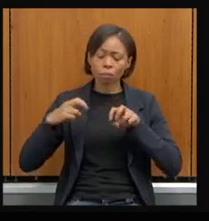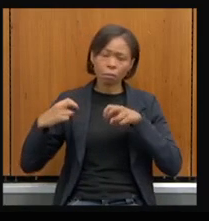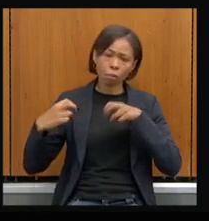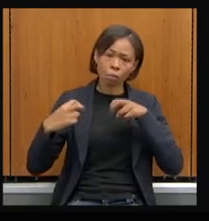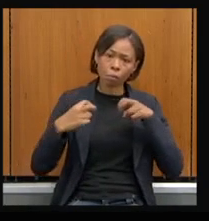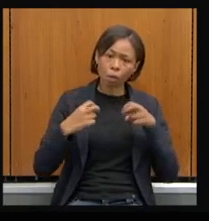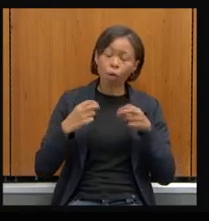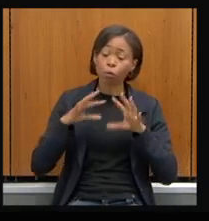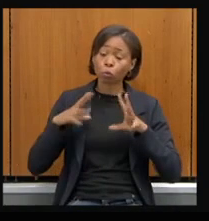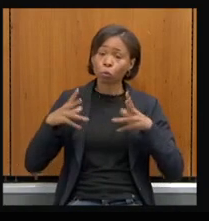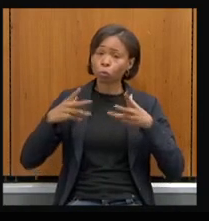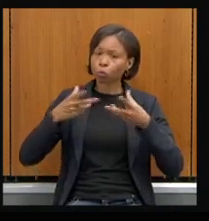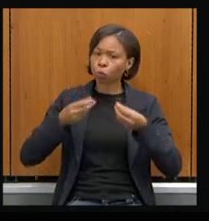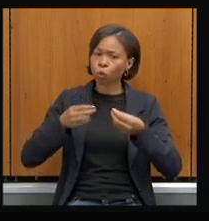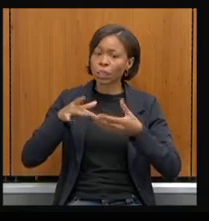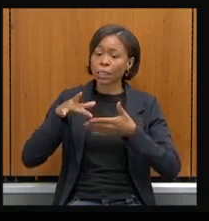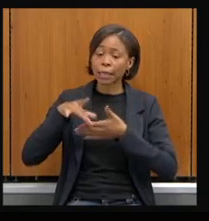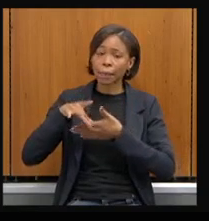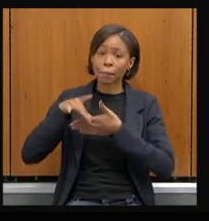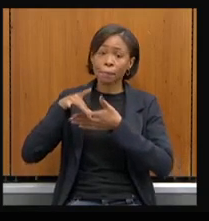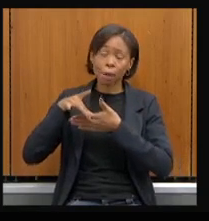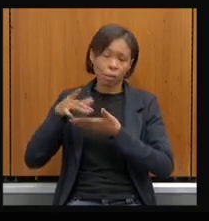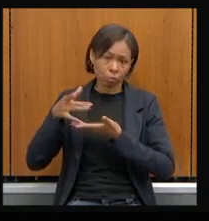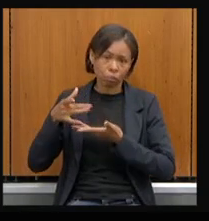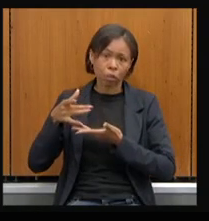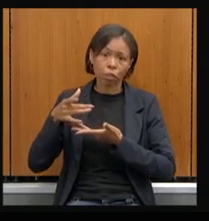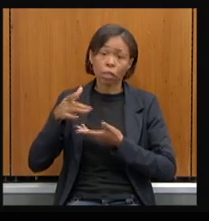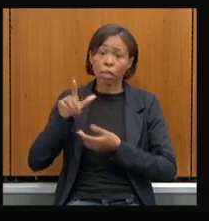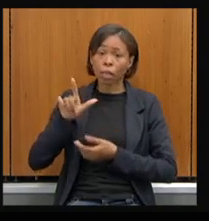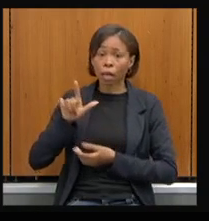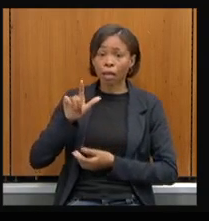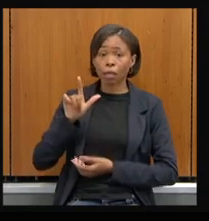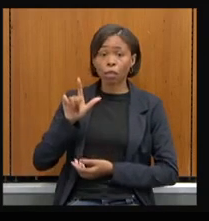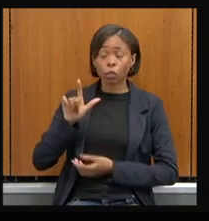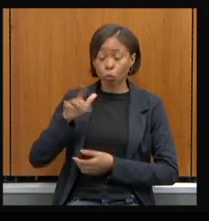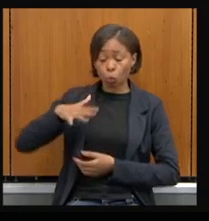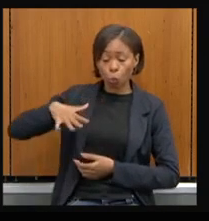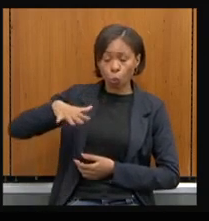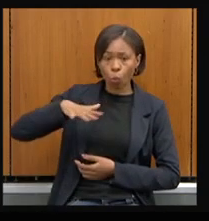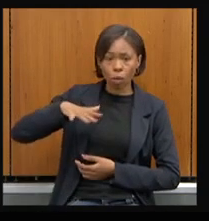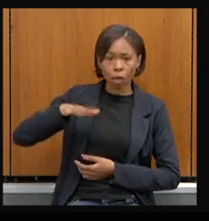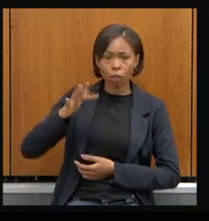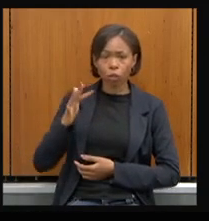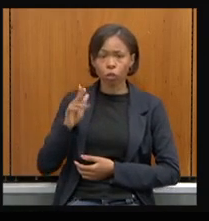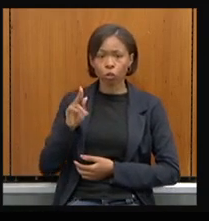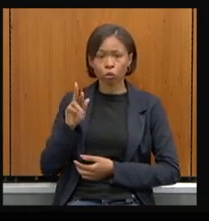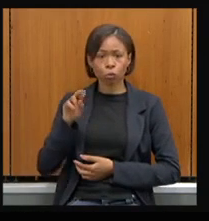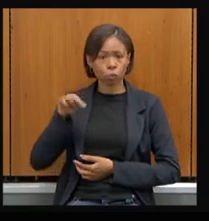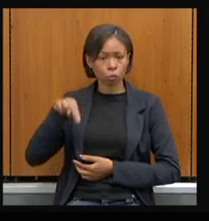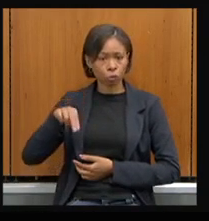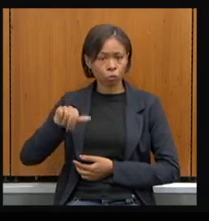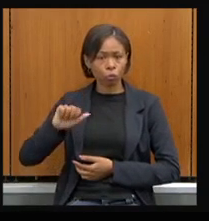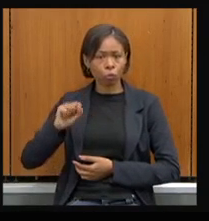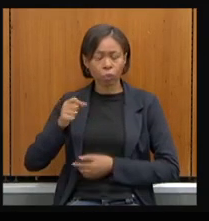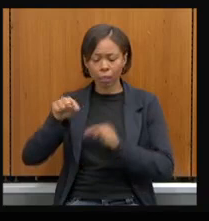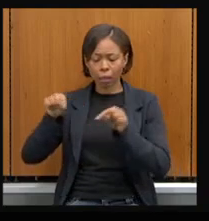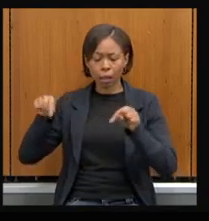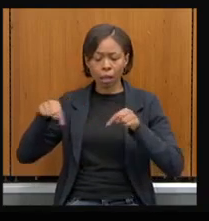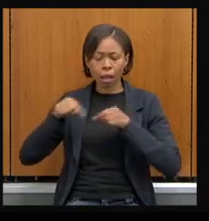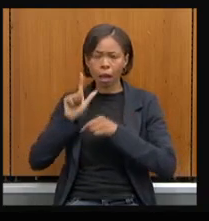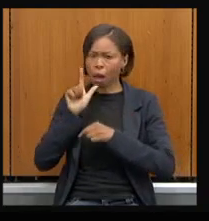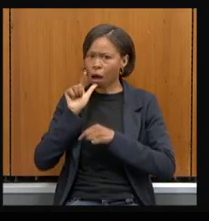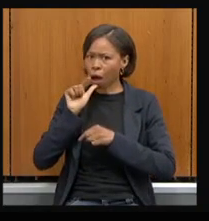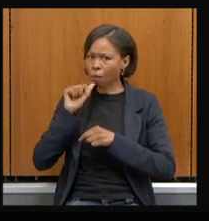de Furnas de formas a criarmos uma aproximação grande com aquele lago importantíssimo no desenvolvimento